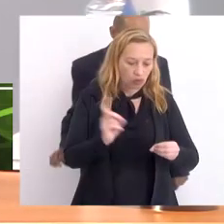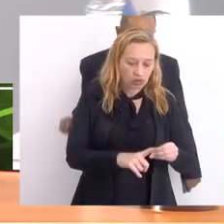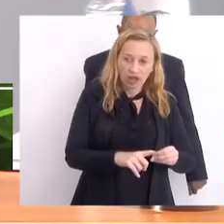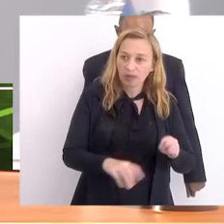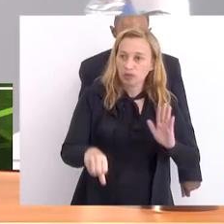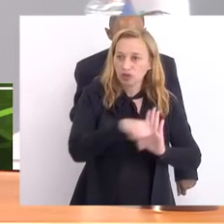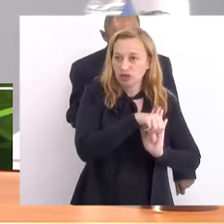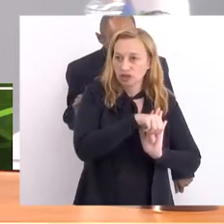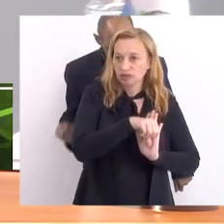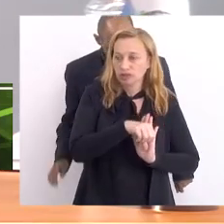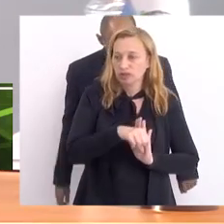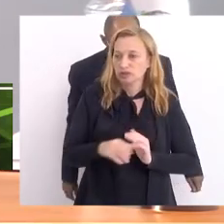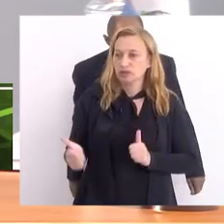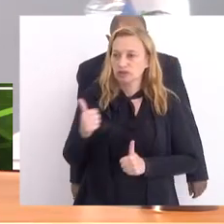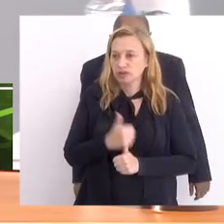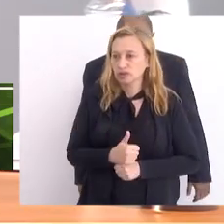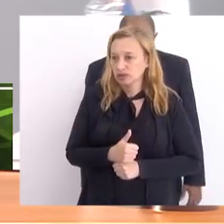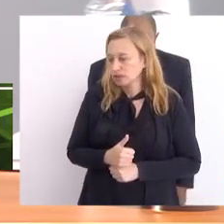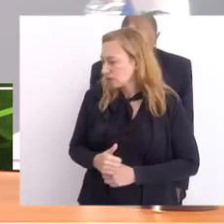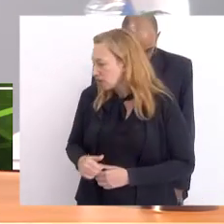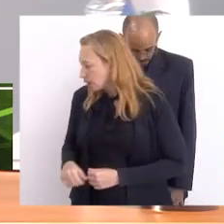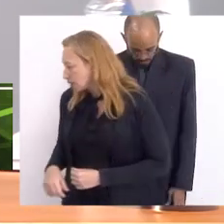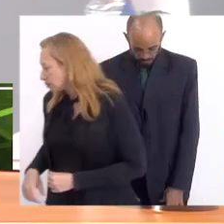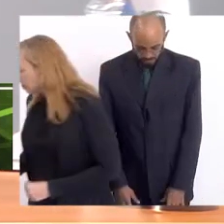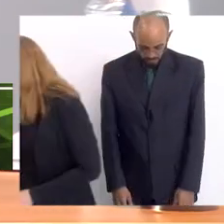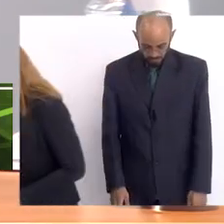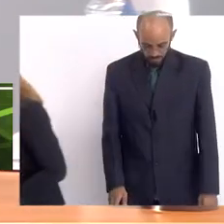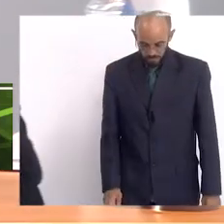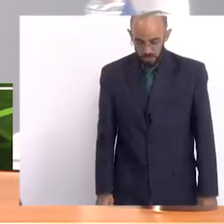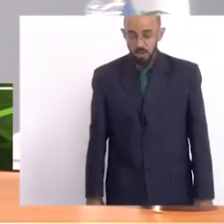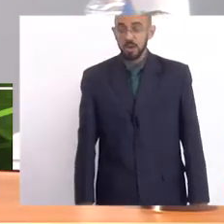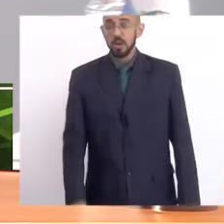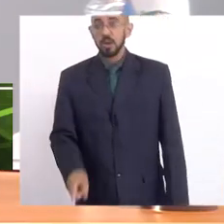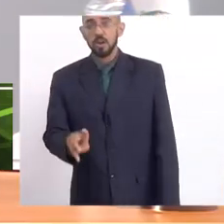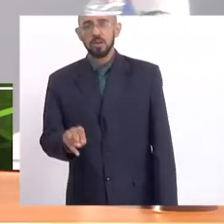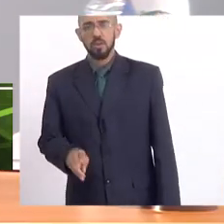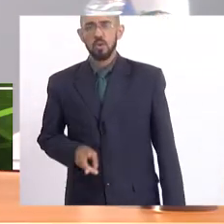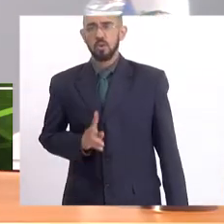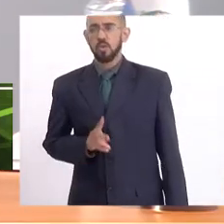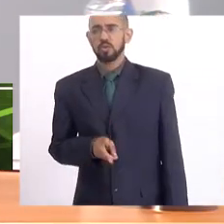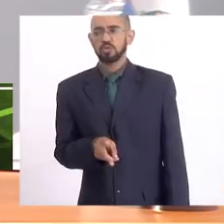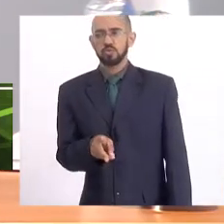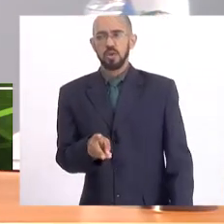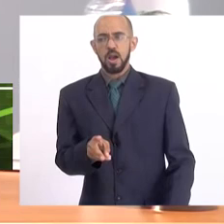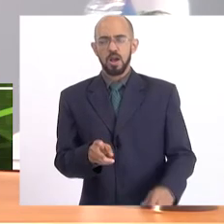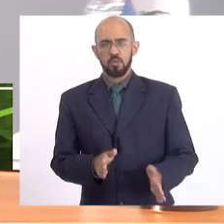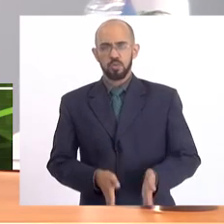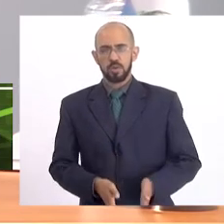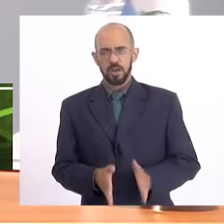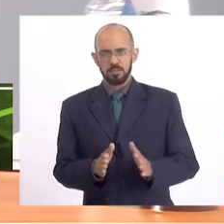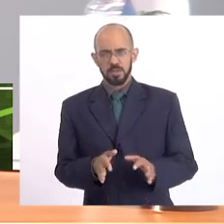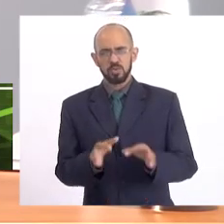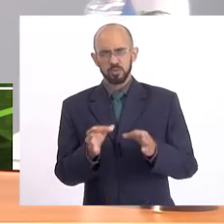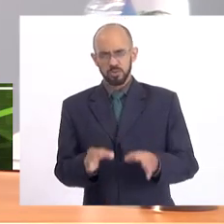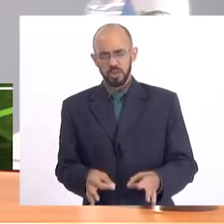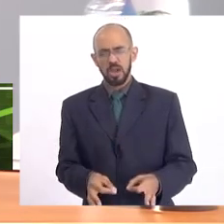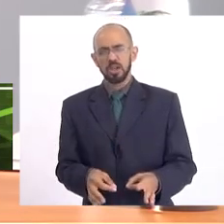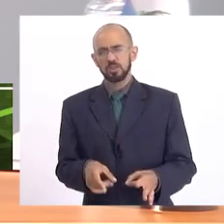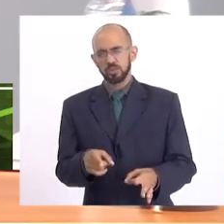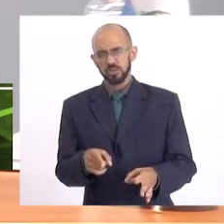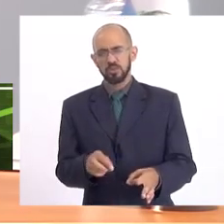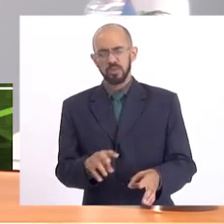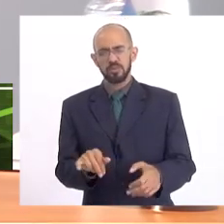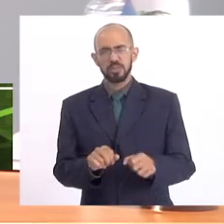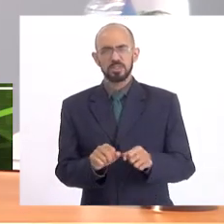eu não vou para o mundo do crime, eu vou seguir aqui o caminho que é o correto, que é o correto e que fará